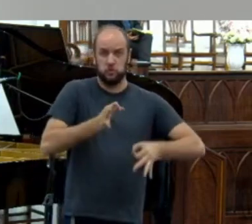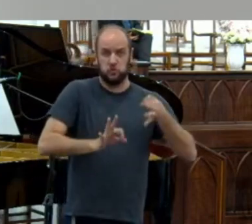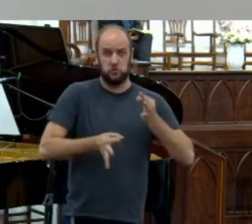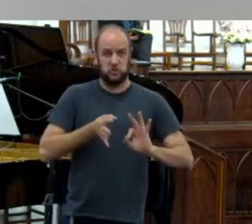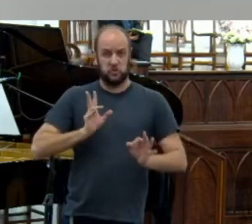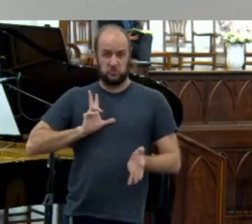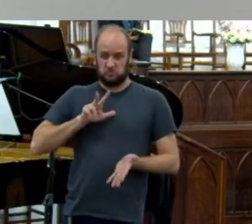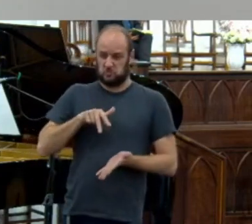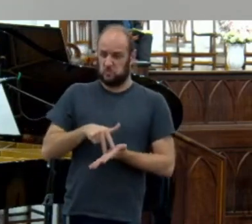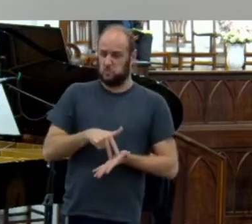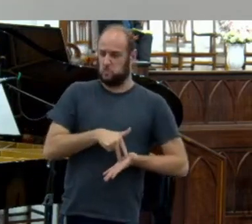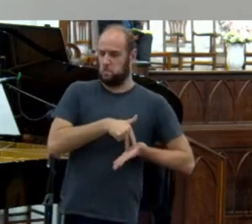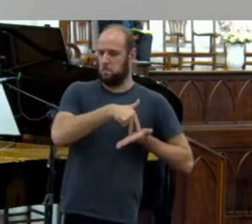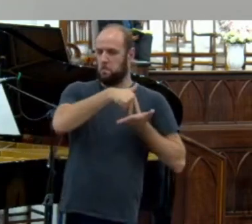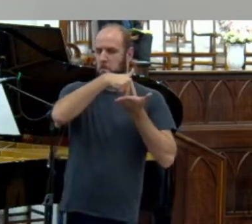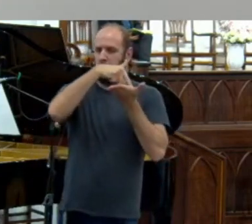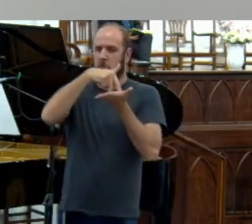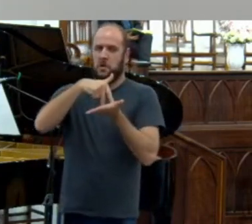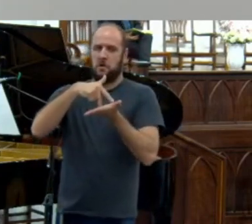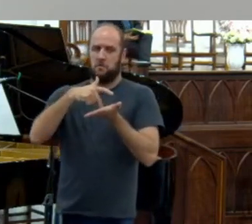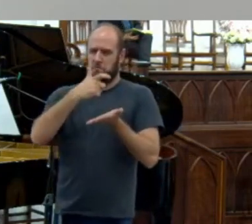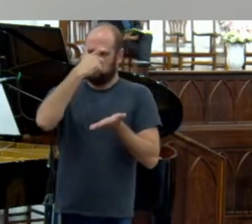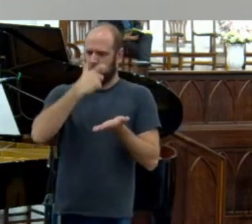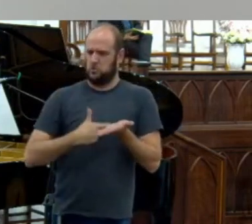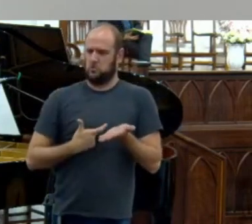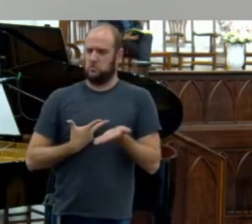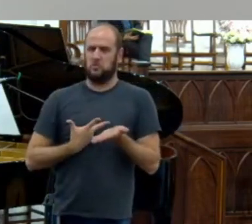coloca acima do julgado.